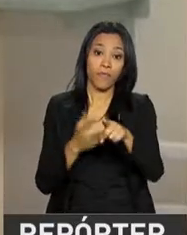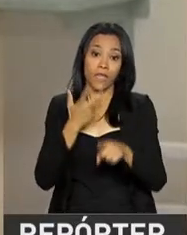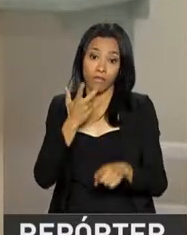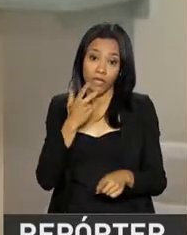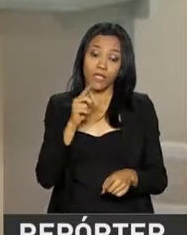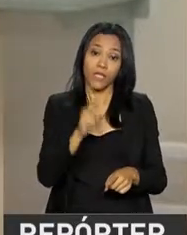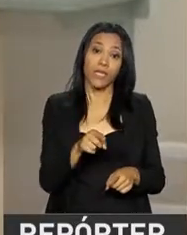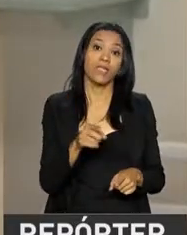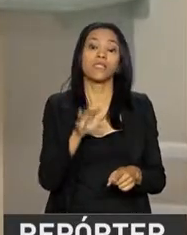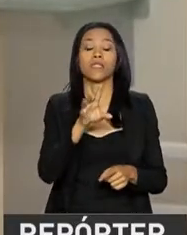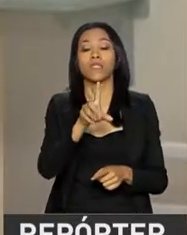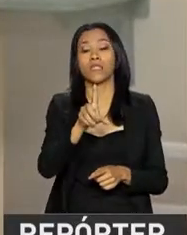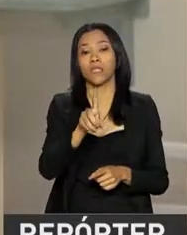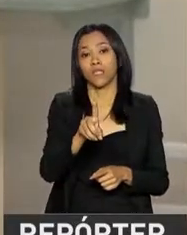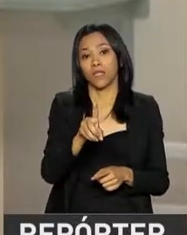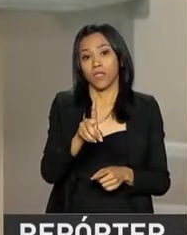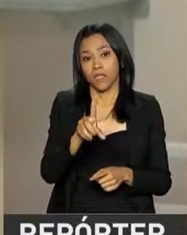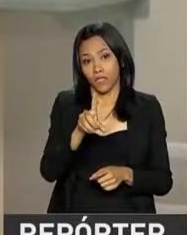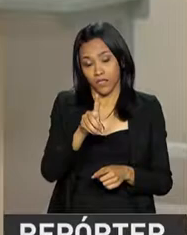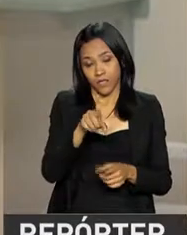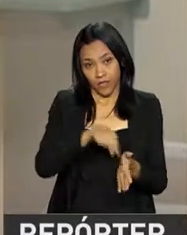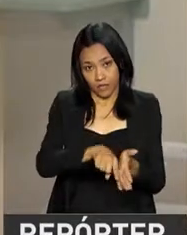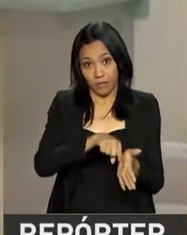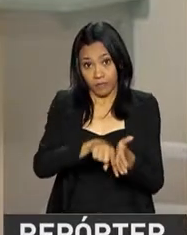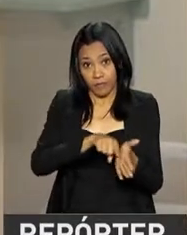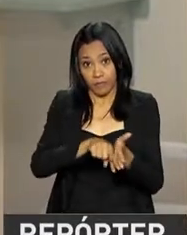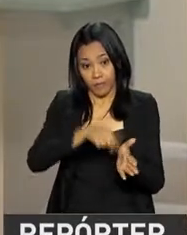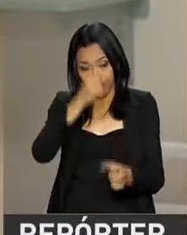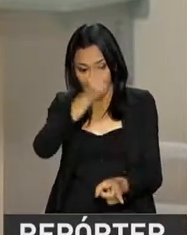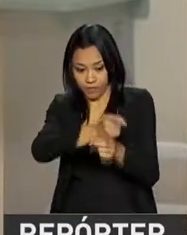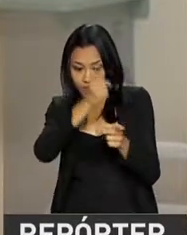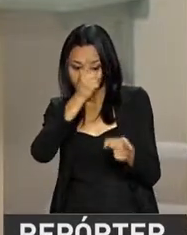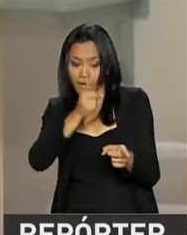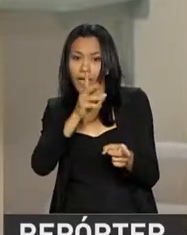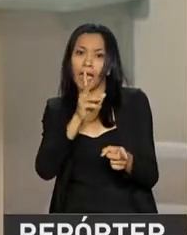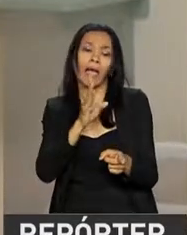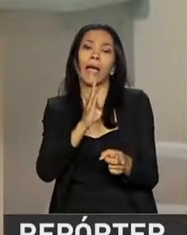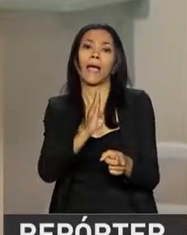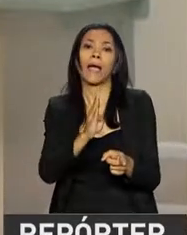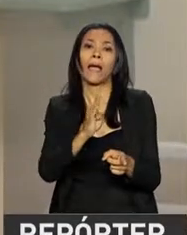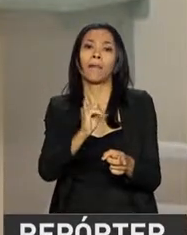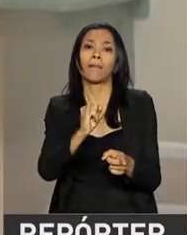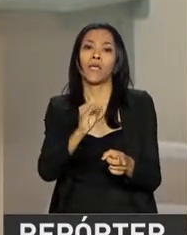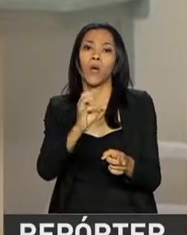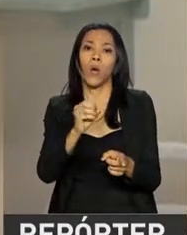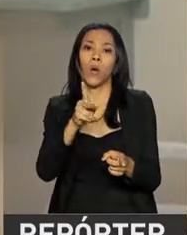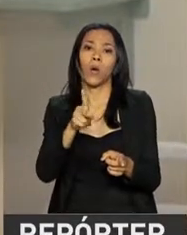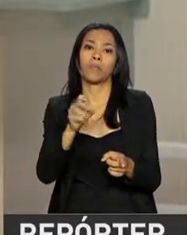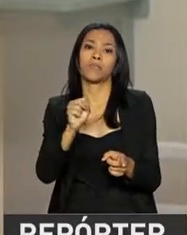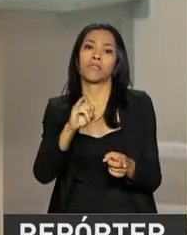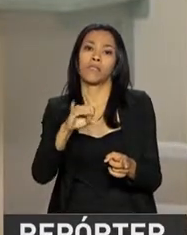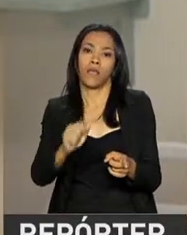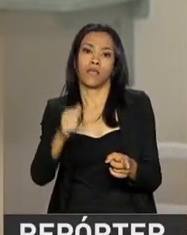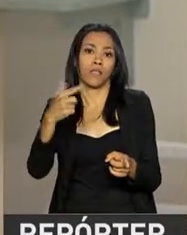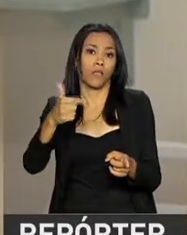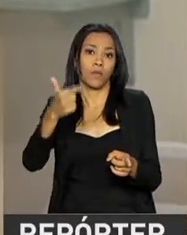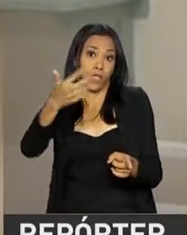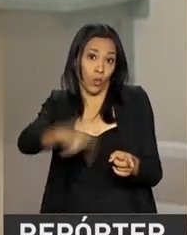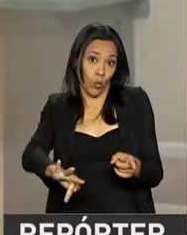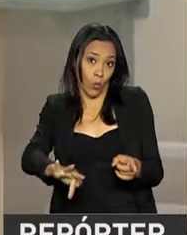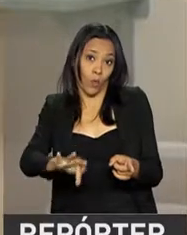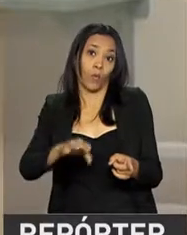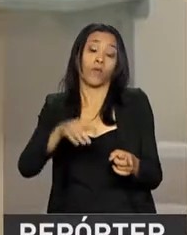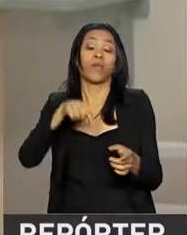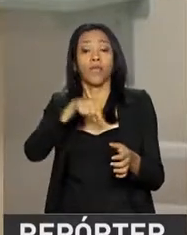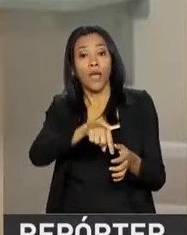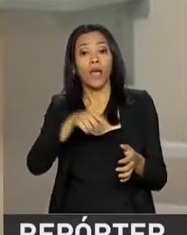traz para nós o conceito da biópsia sem dor, em que nós teremos o auxílio da anestesiologia.